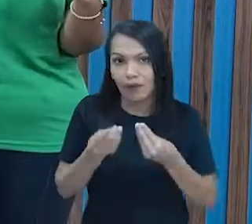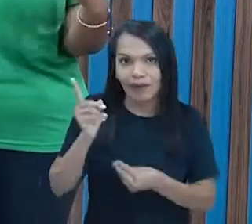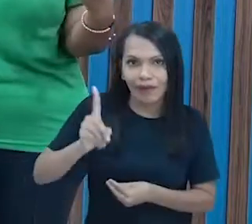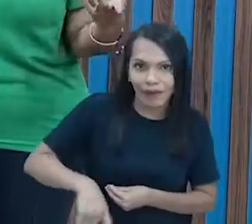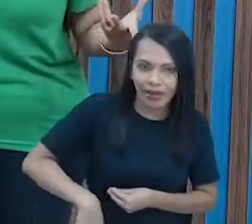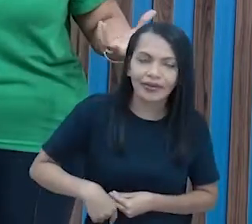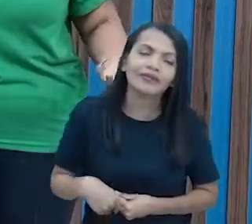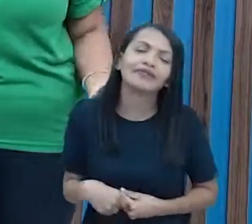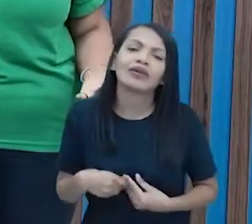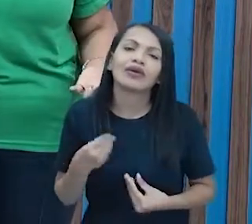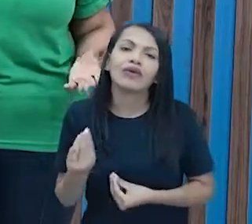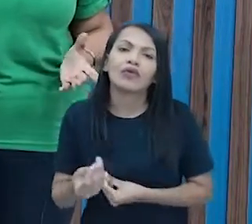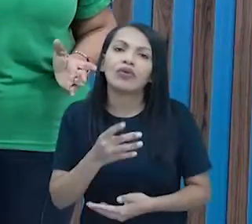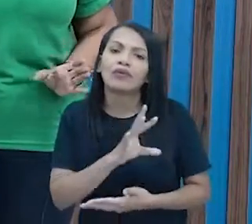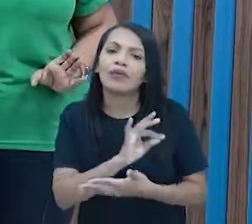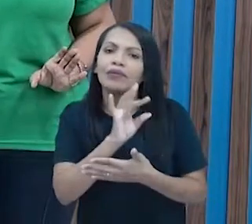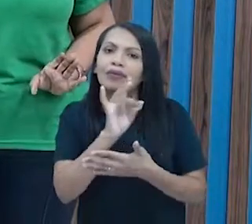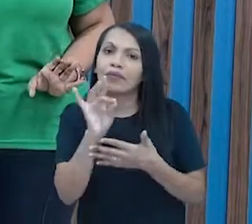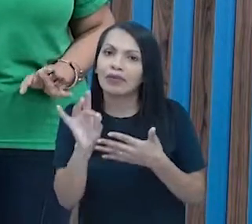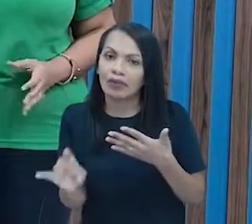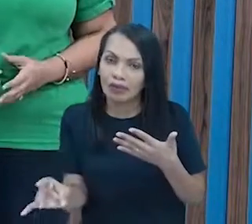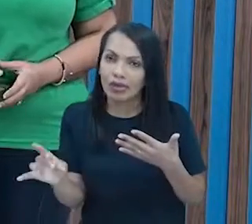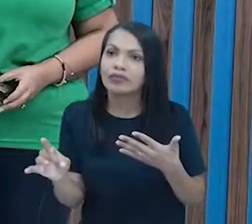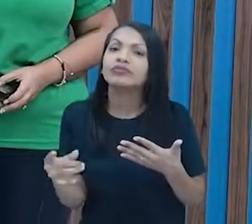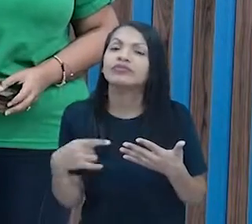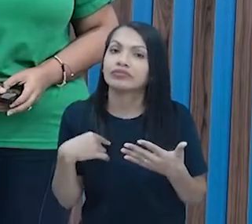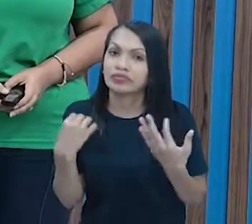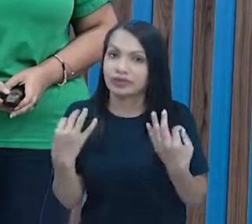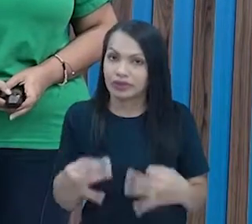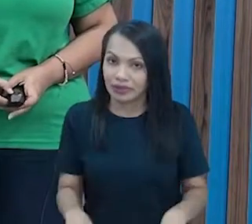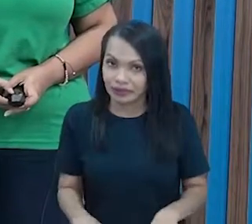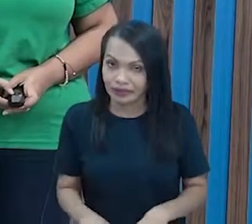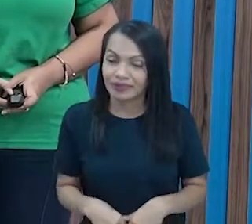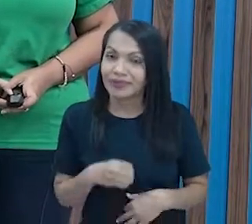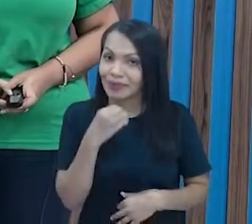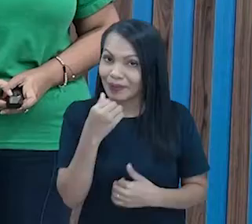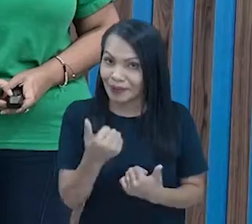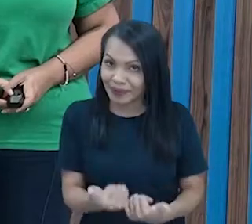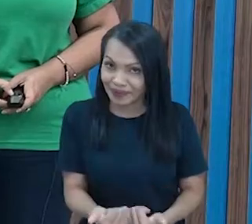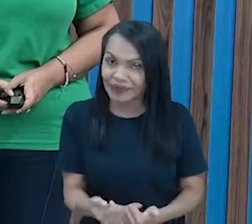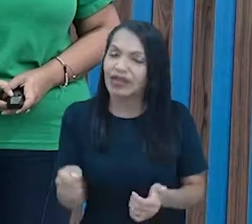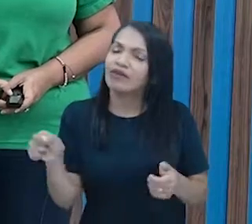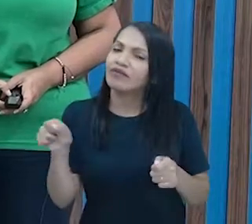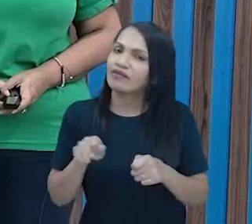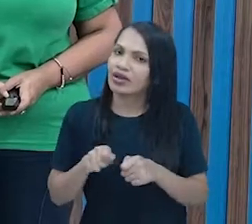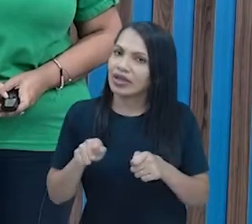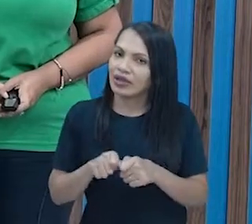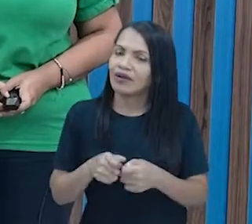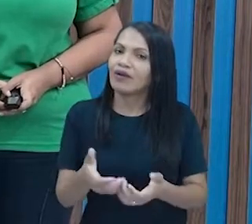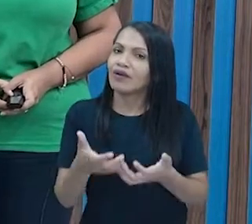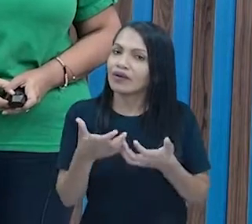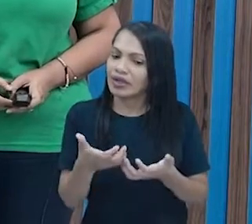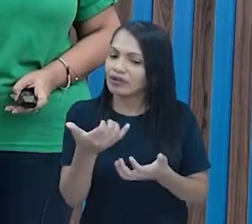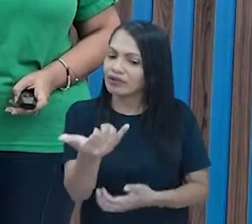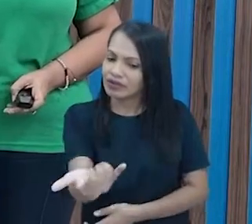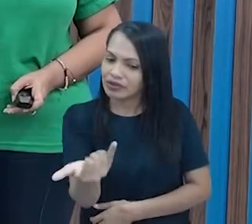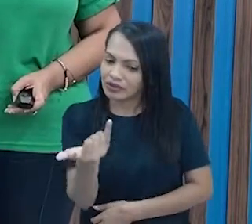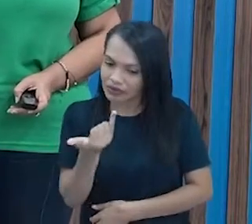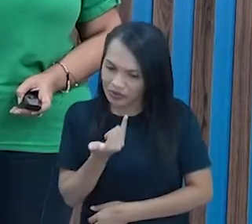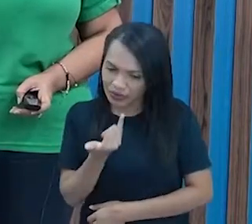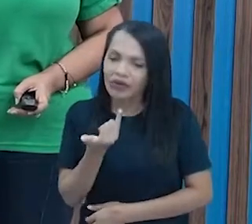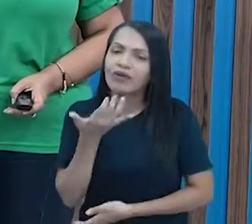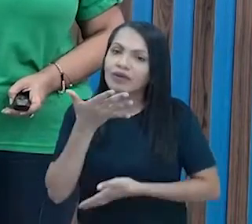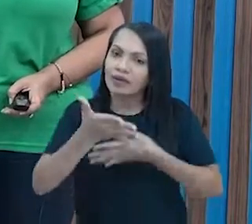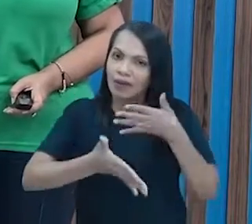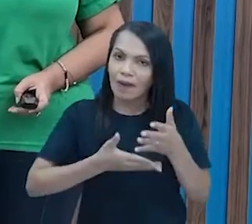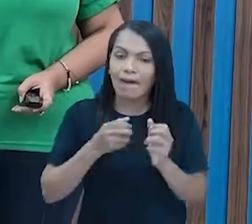gente descreveria aquilo que está desafinado, tá bom? Faz aí, eu quero ouvir esses comentários de vocês. Vocês